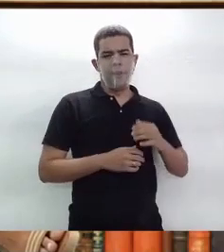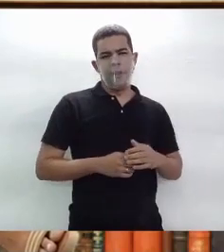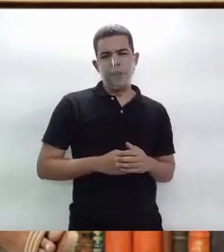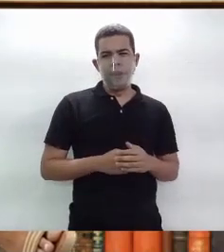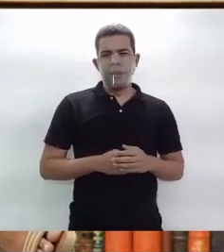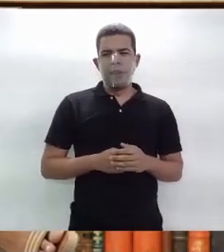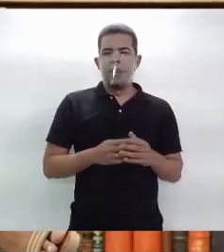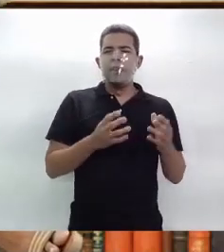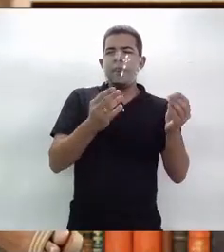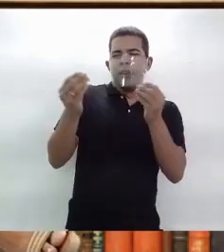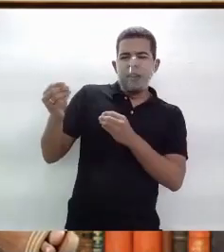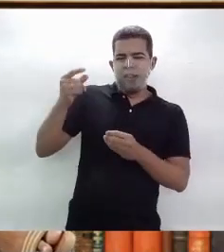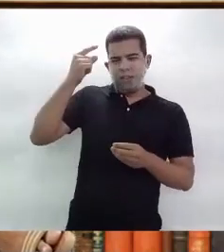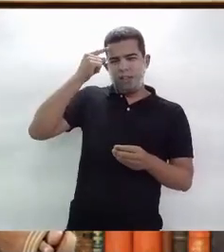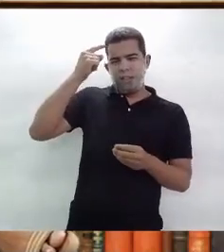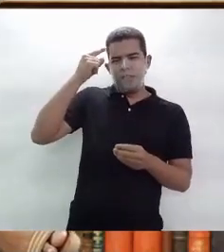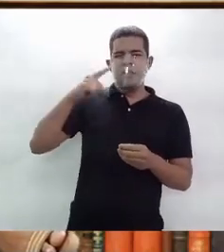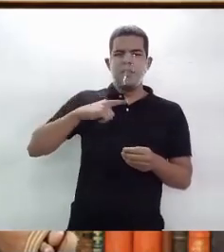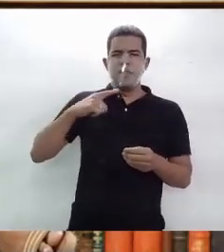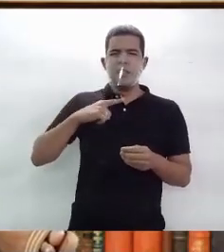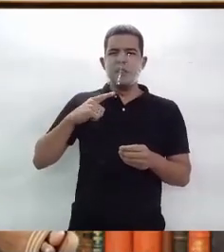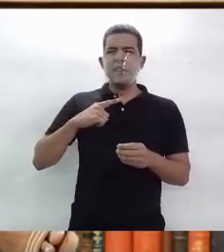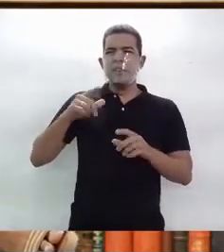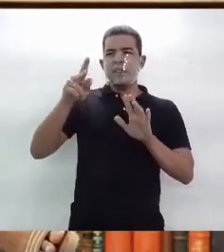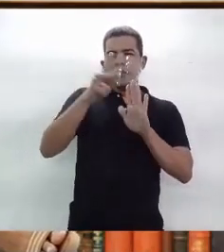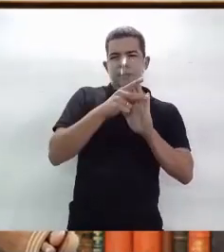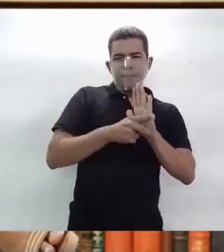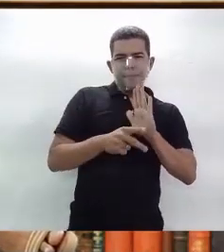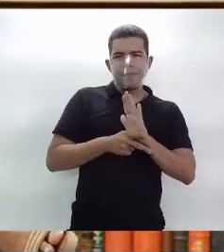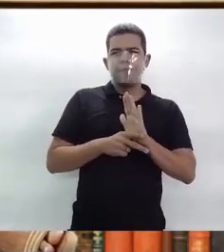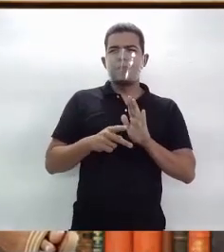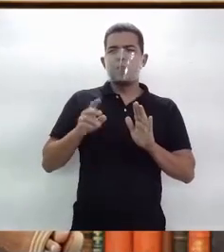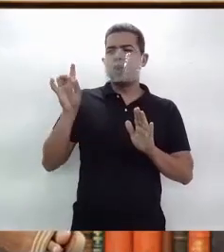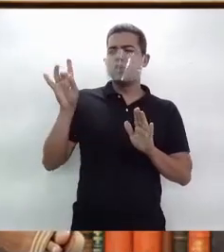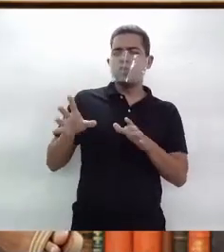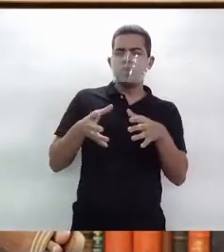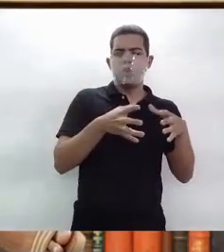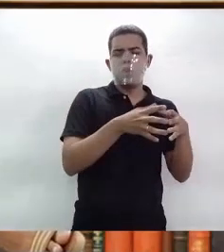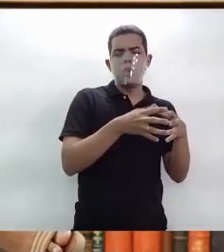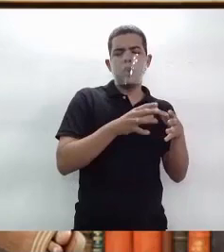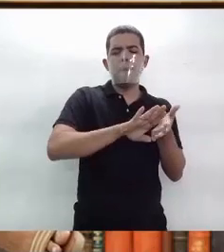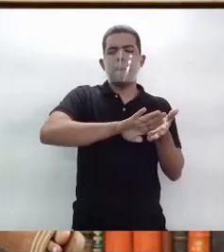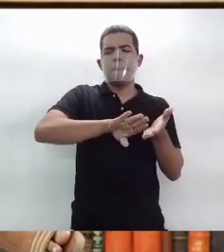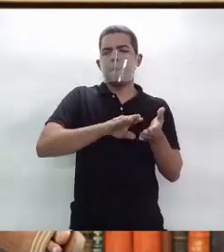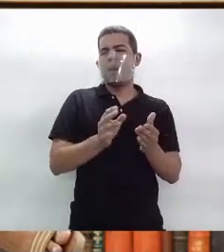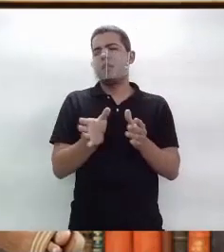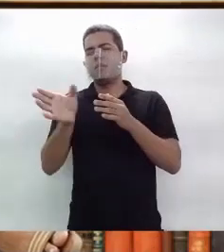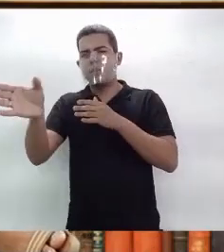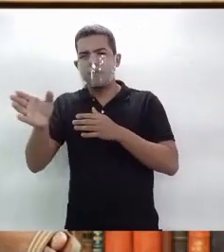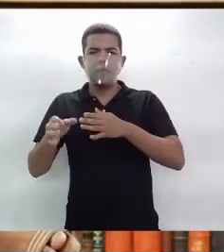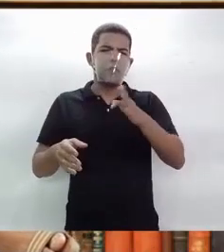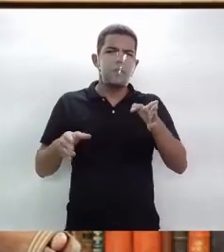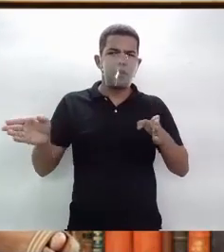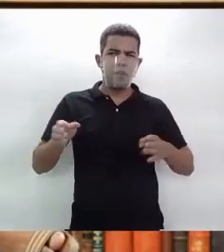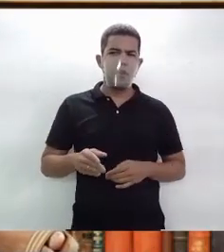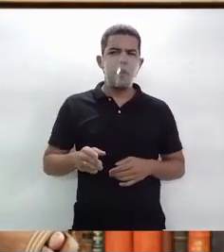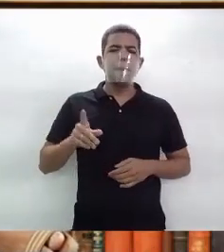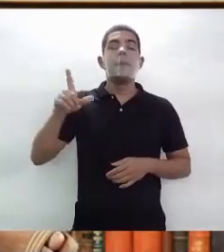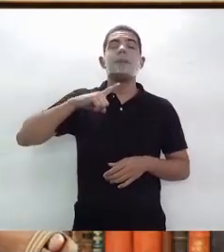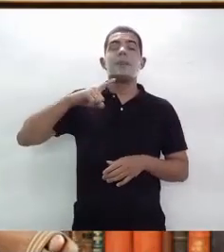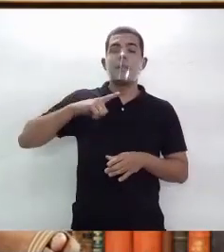que muito se fala de alguns projetos itinerantes que vai só uma parte dos componentes. E existe, dentro do